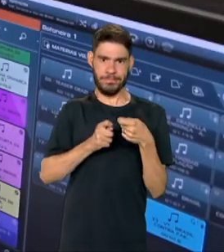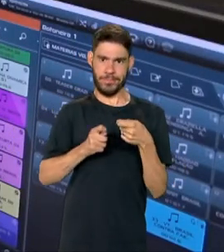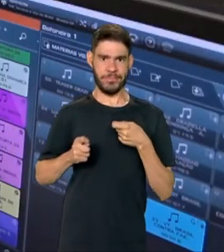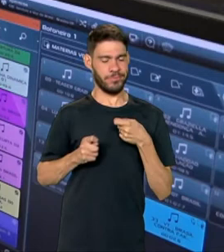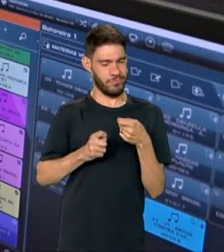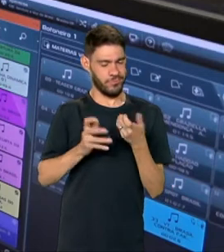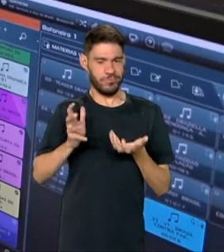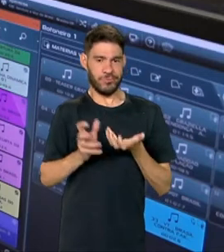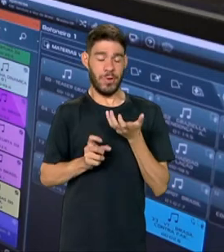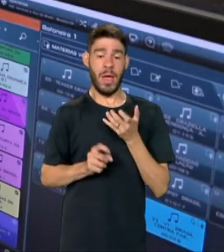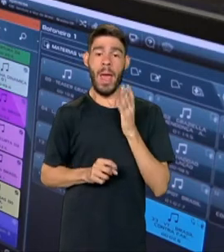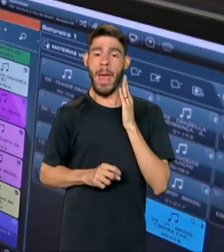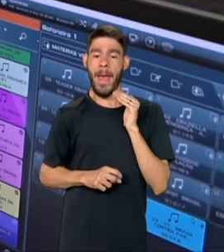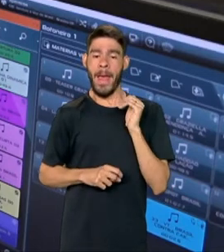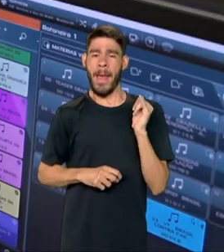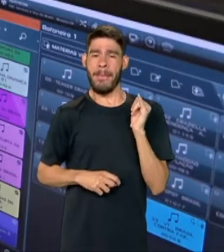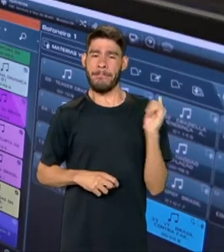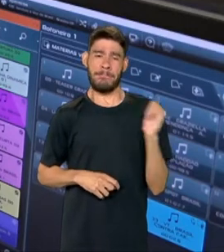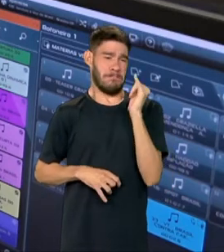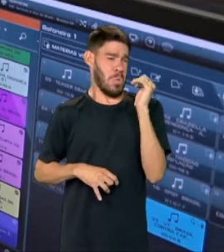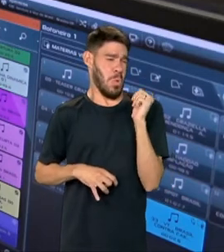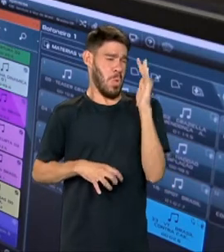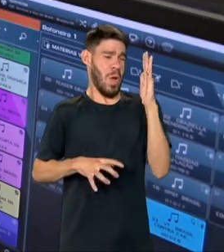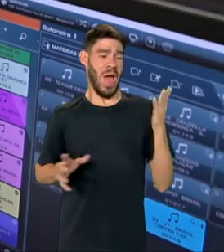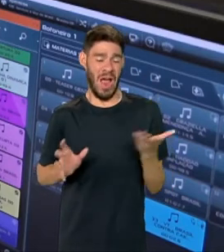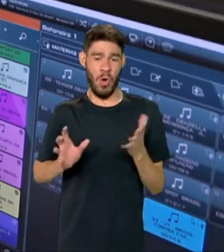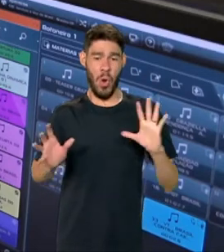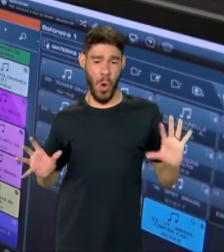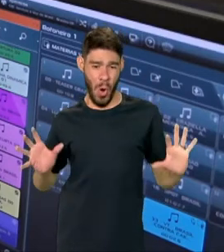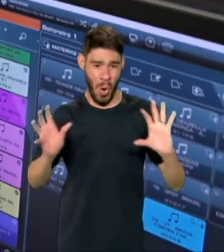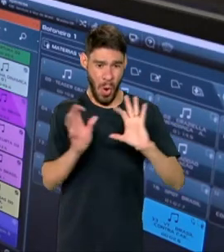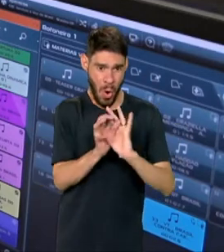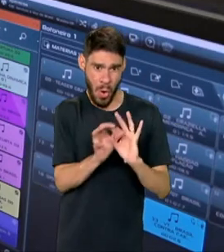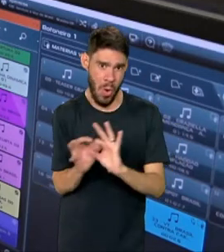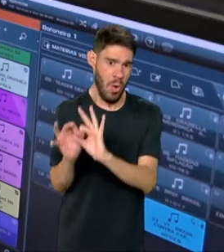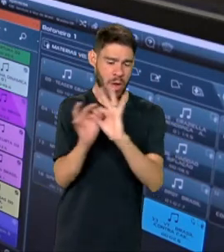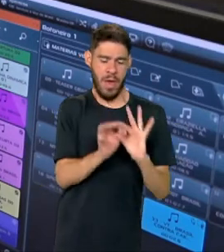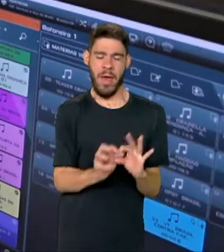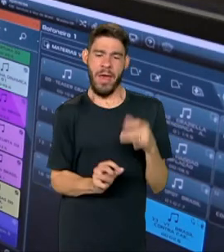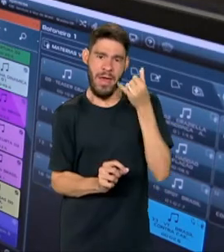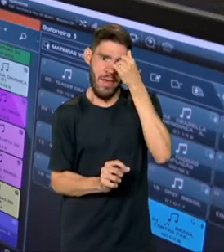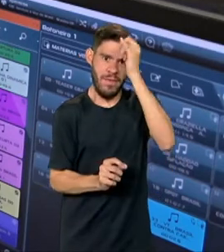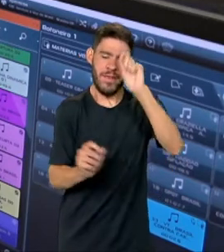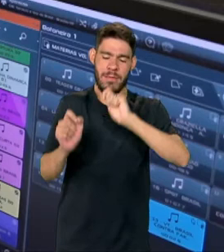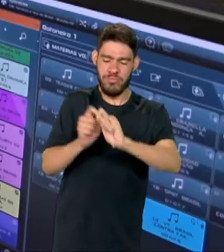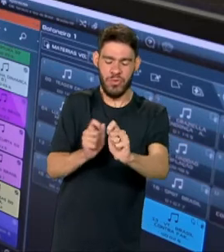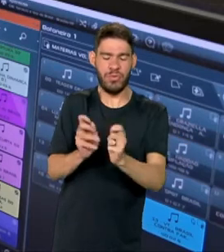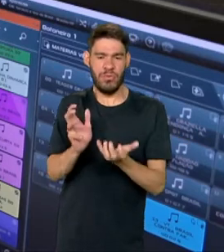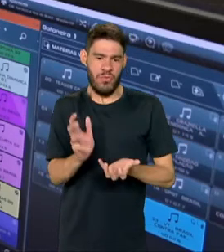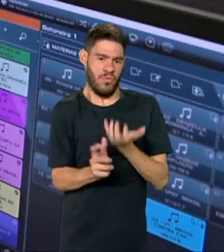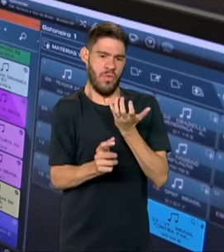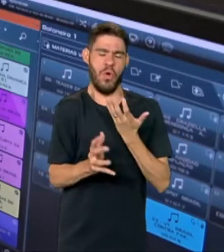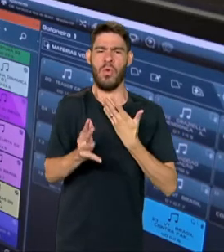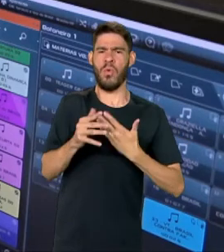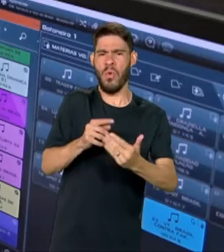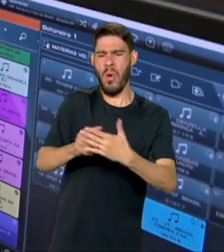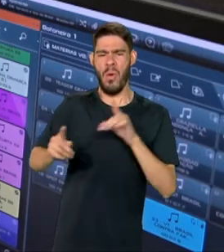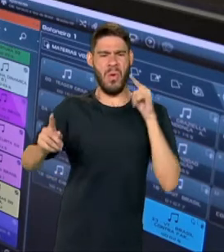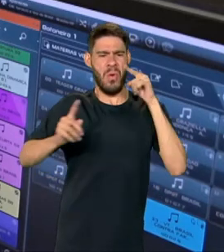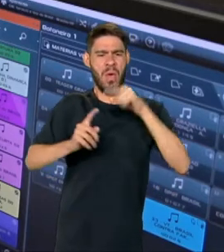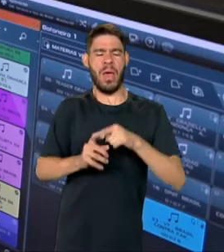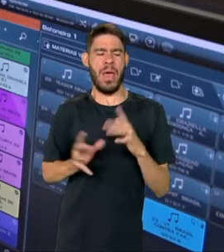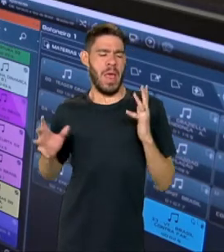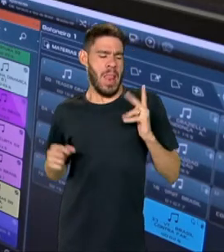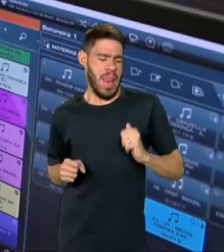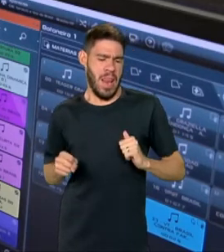Portanto, mais importante agora é todo mundo se unir para evitar a colocação de fogo para qualquer objetivo, seja para limpeza